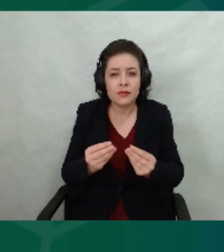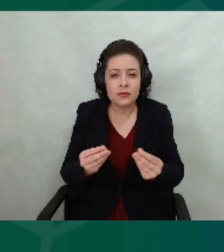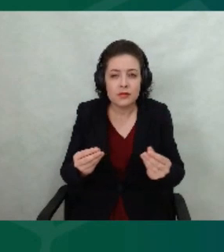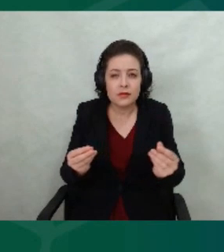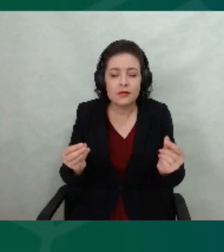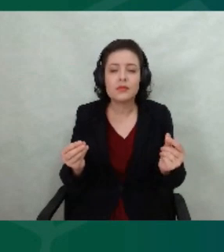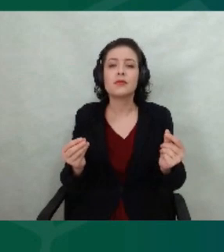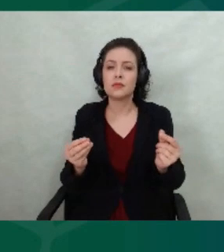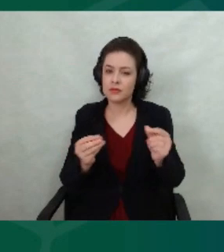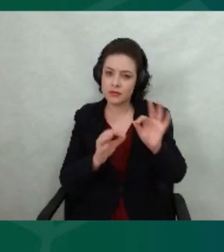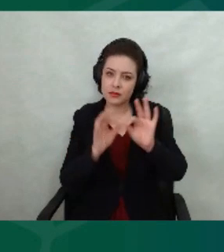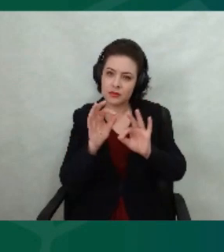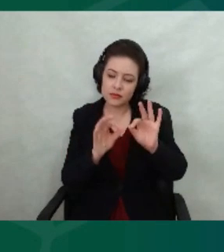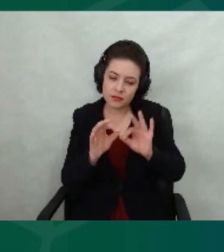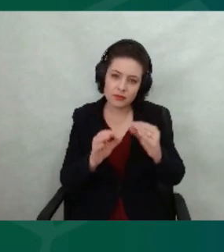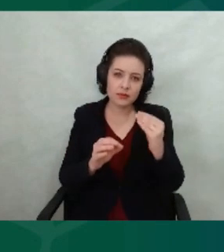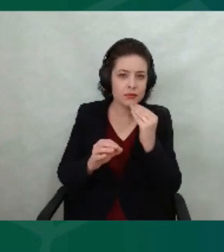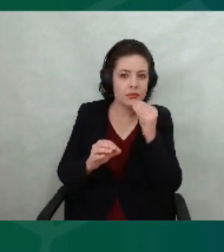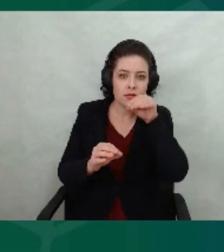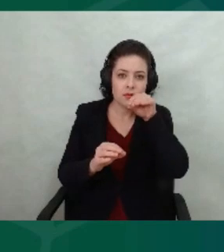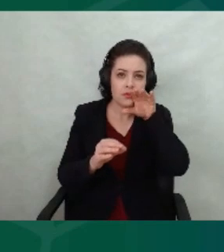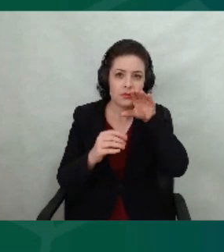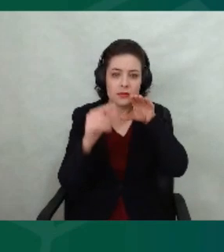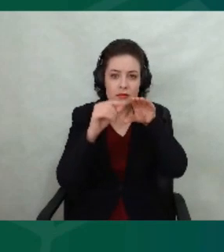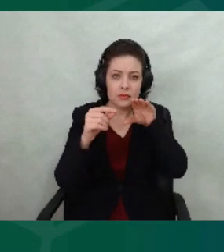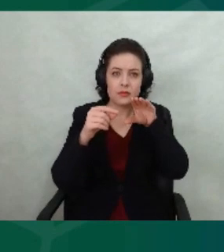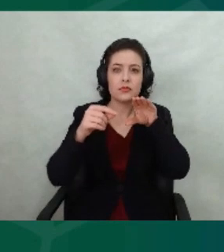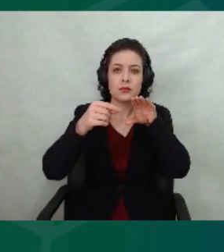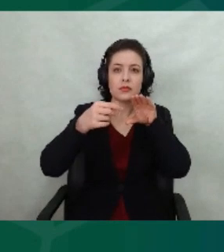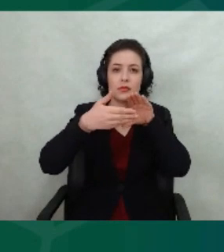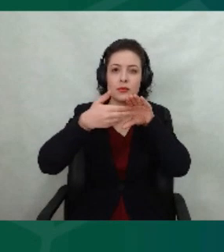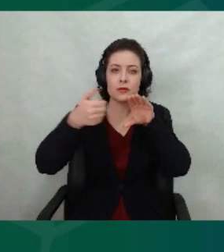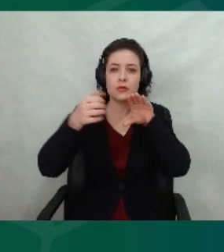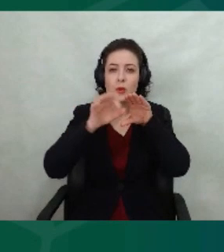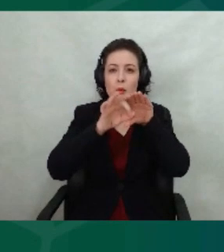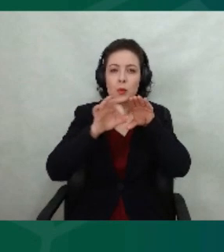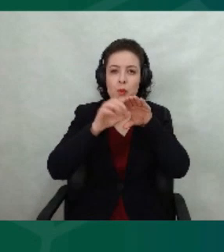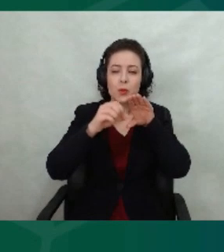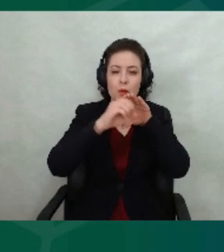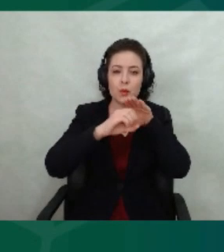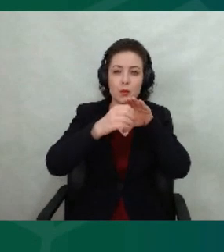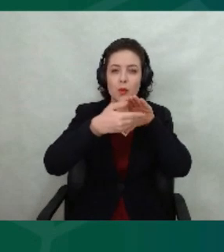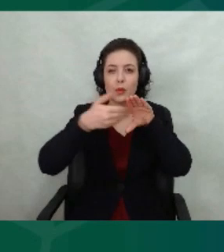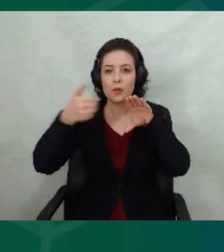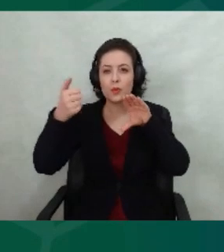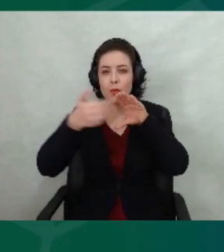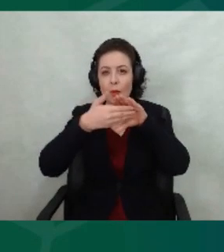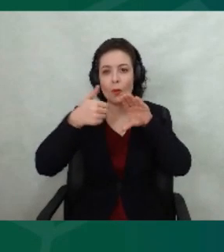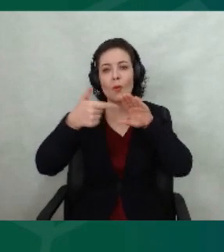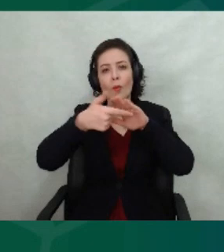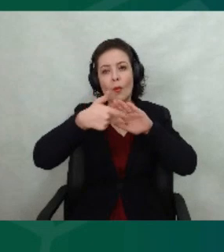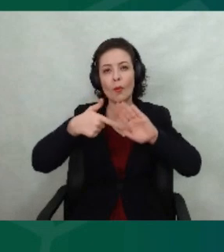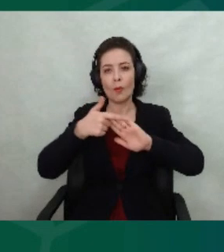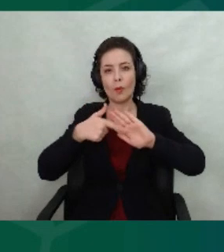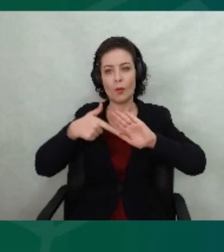e tem que fazer essa aspiração em toda a cavidade bucal, sobretudo no tubo orotraqueal, que